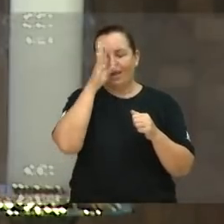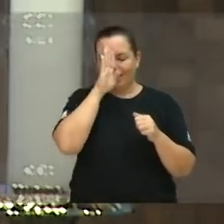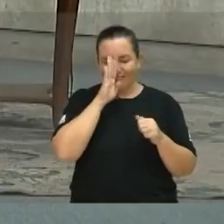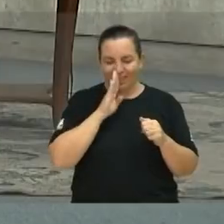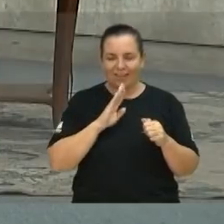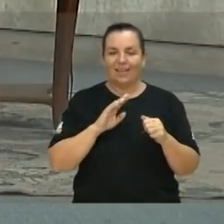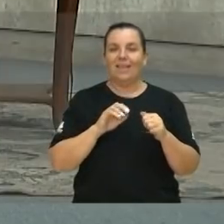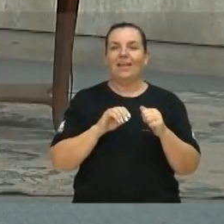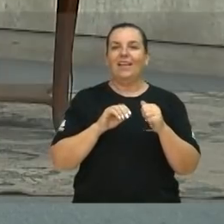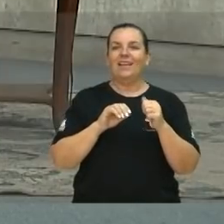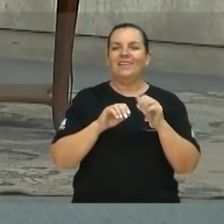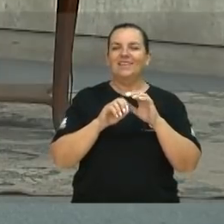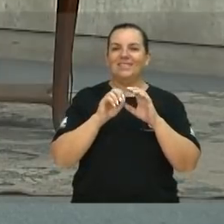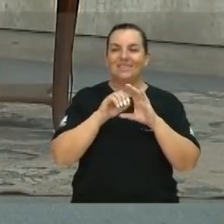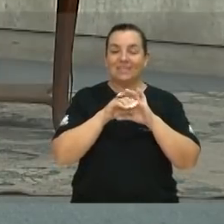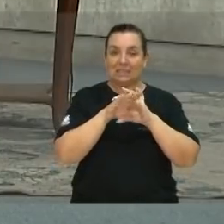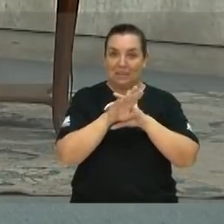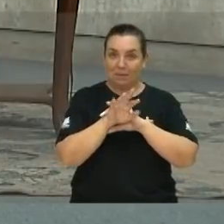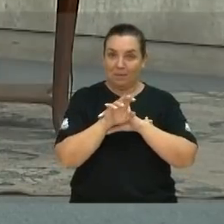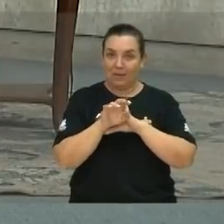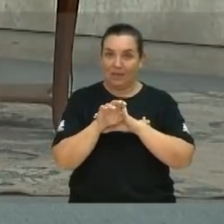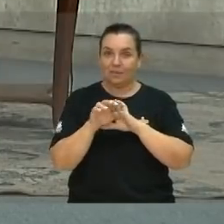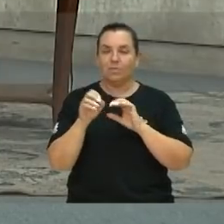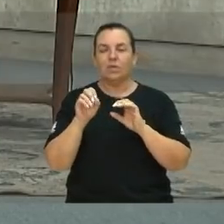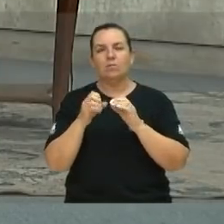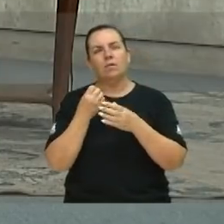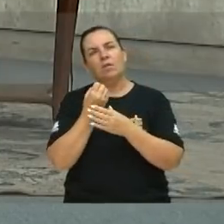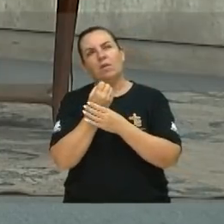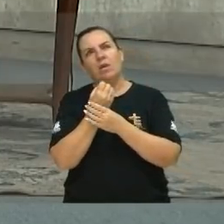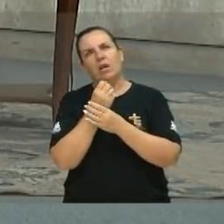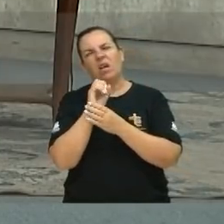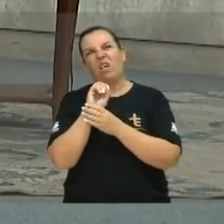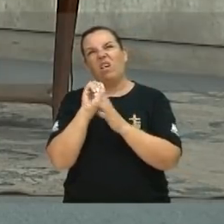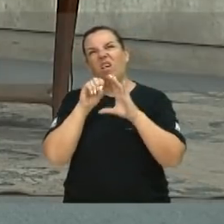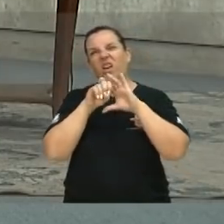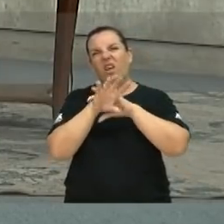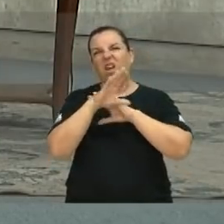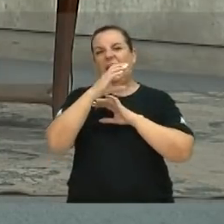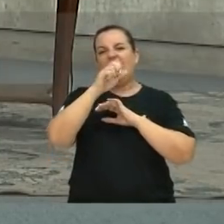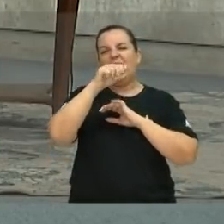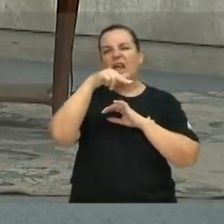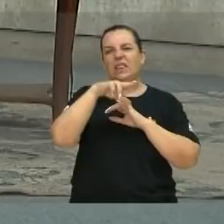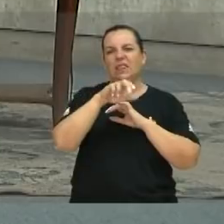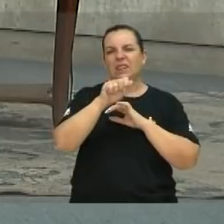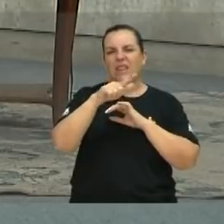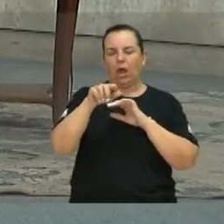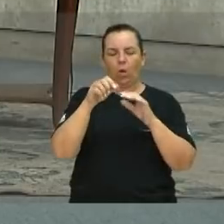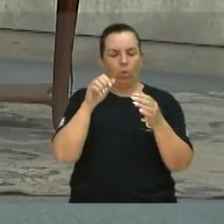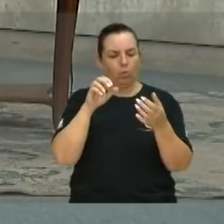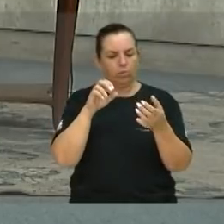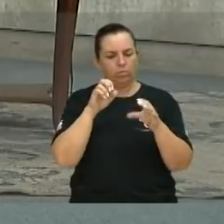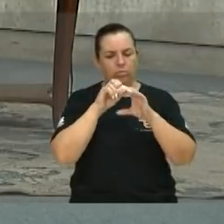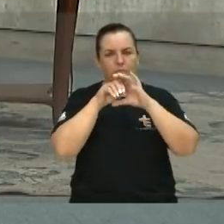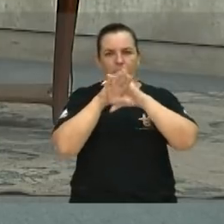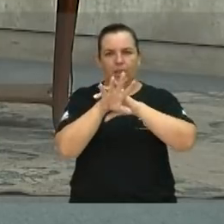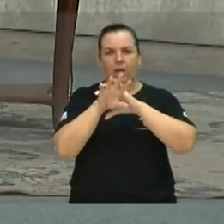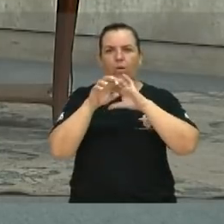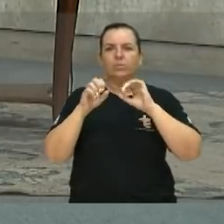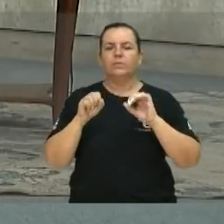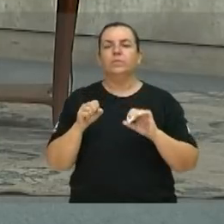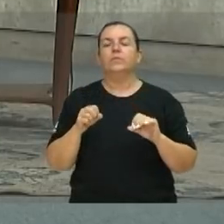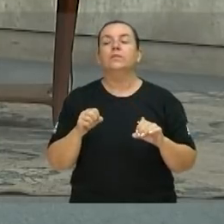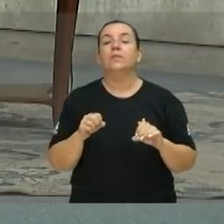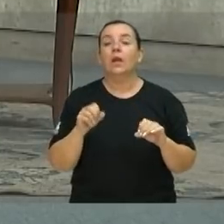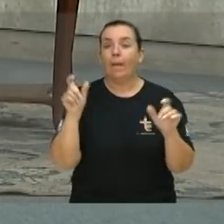320 municípios ótimo um passo depois do outro e a palavra